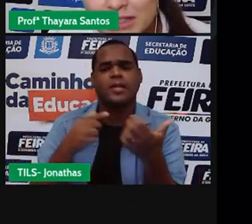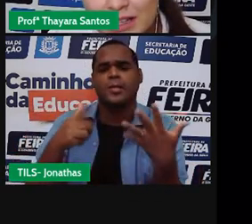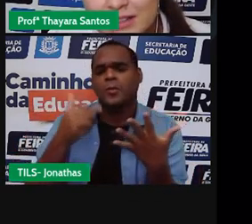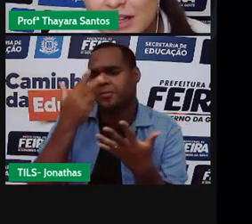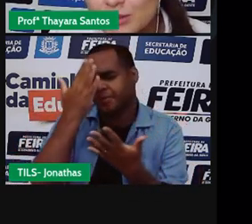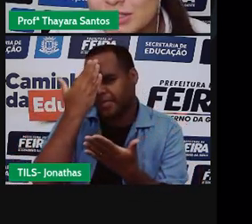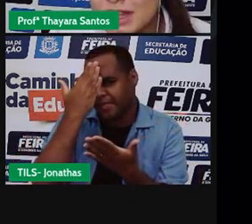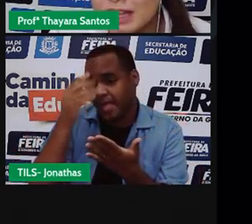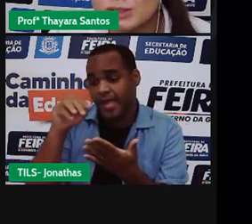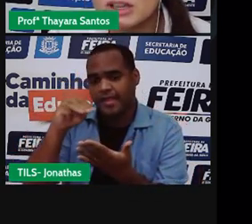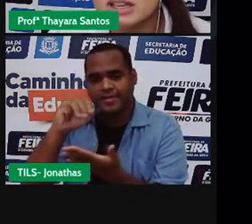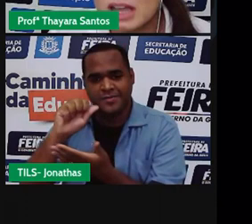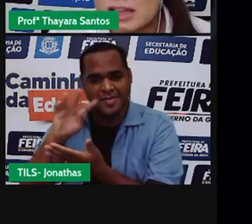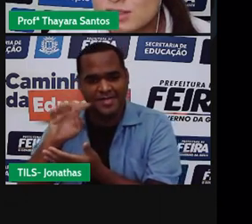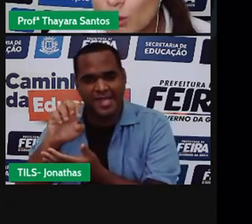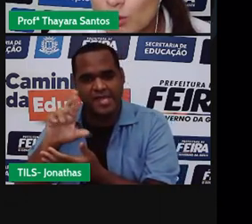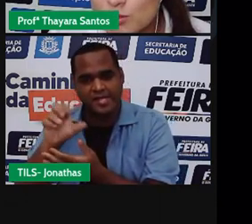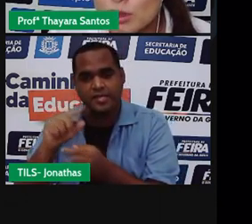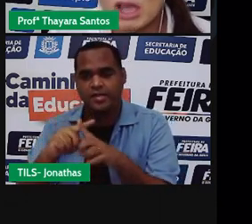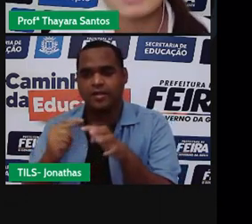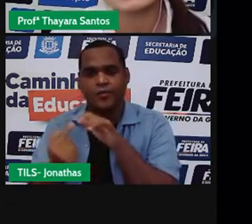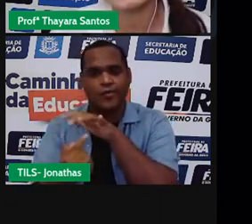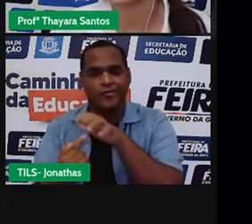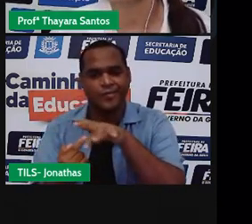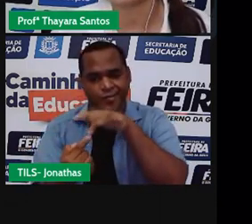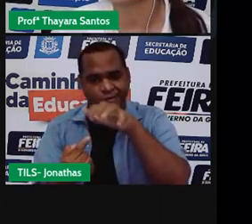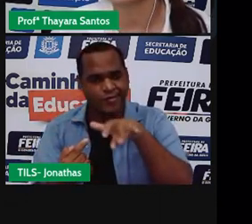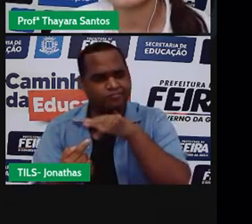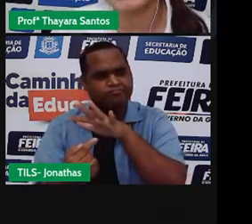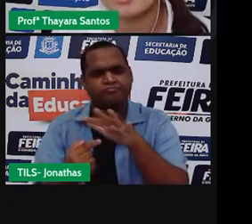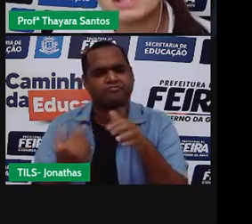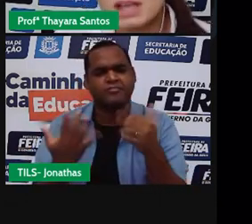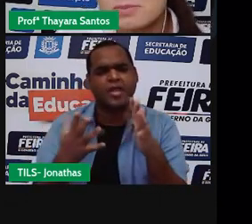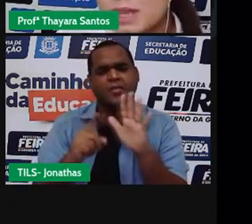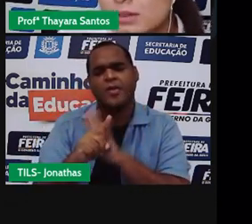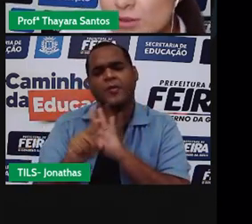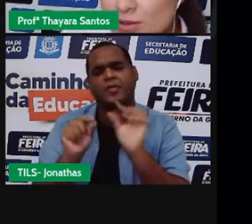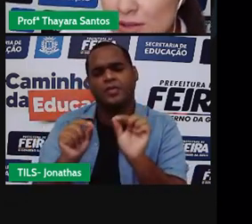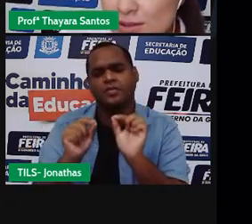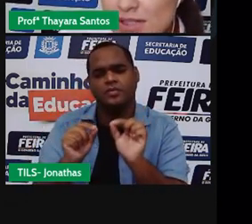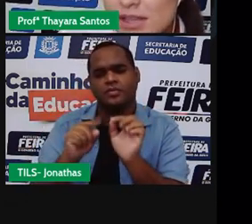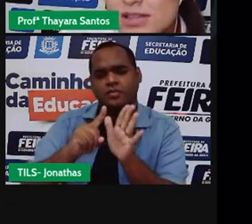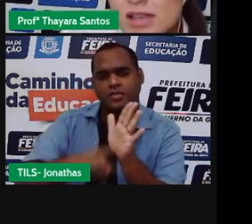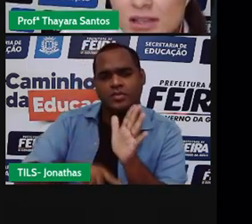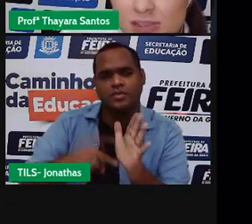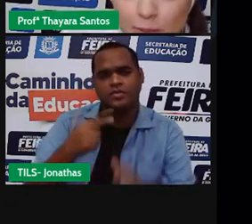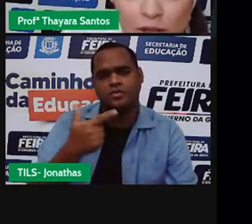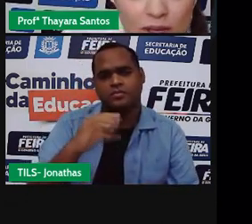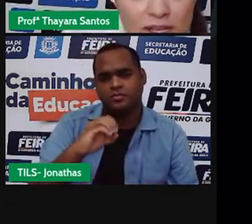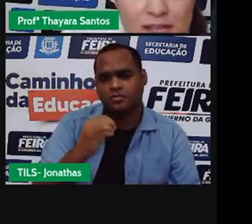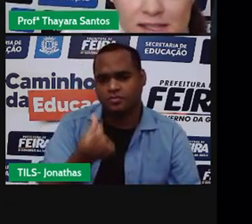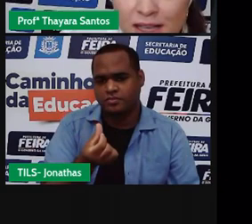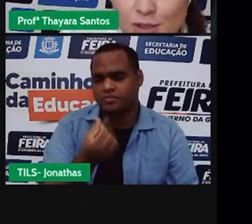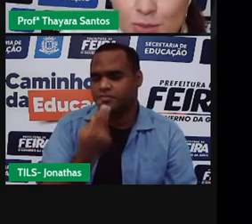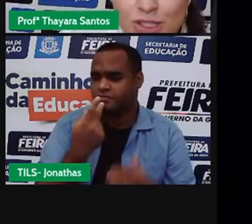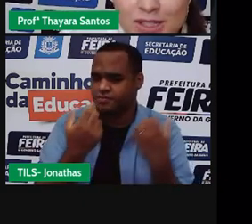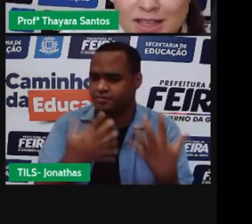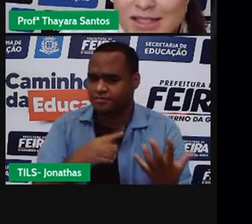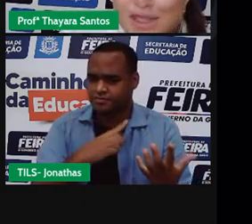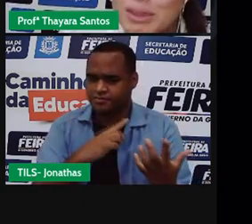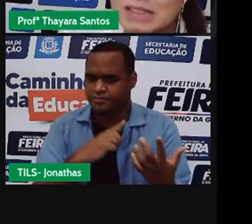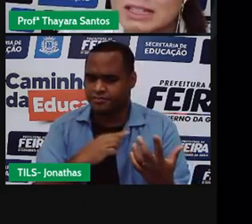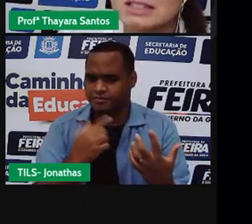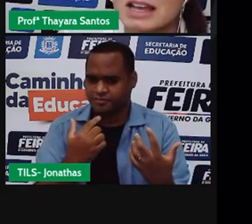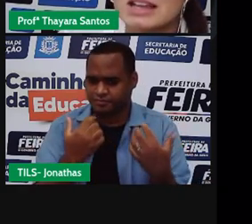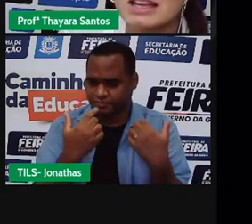essa matéria está no estado gasoso. Aí vocês podem me perguntar, Pro, mas está em menos 206 e essa substância,